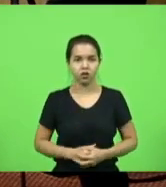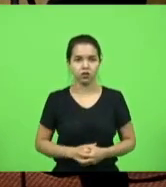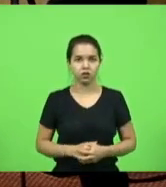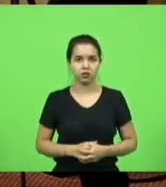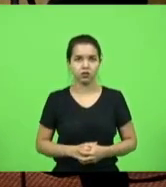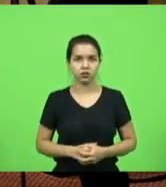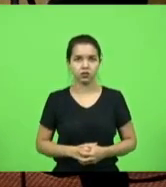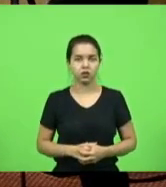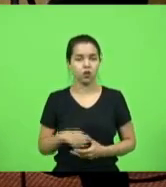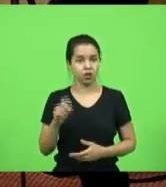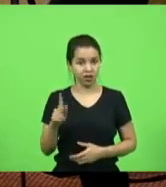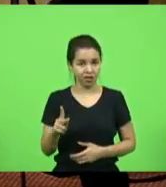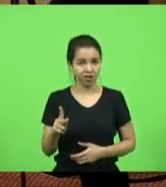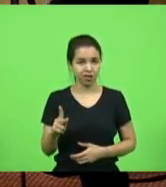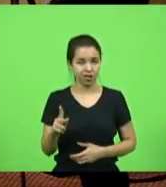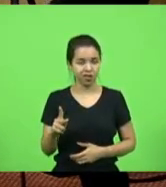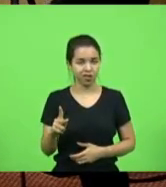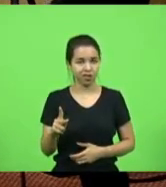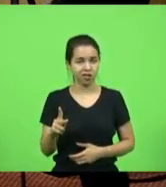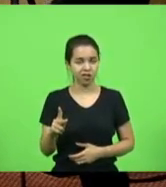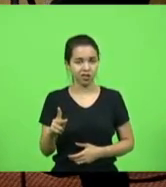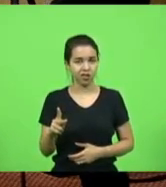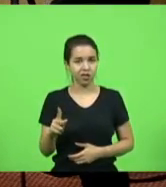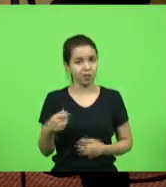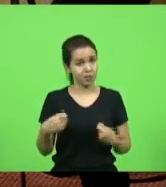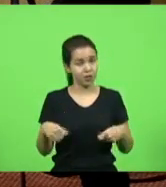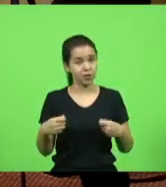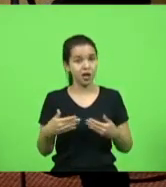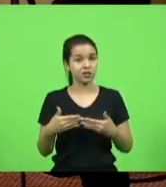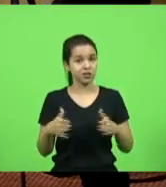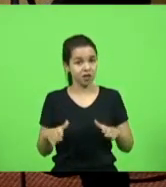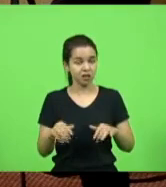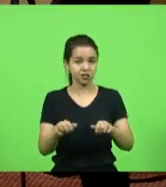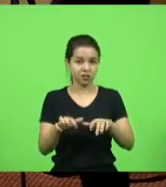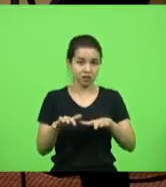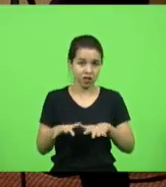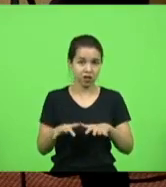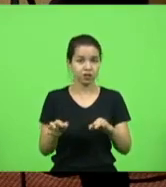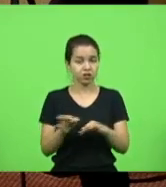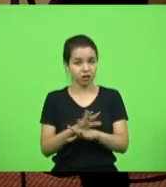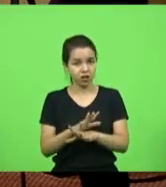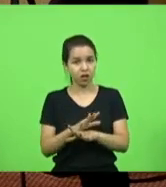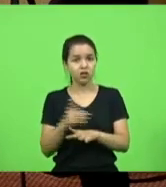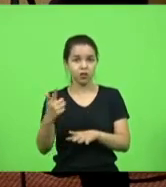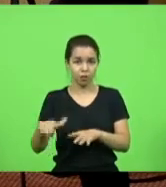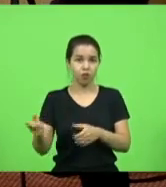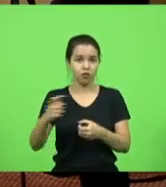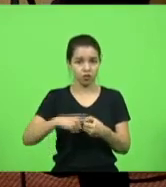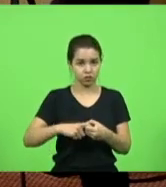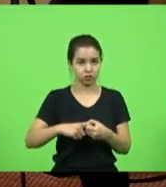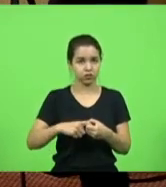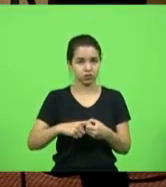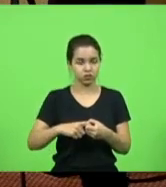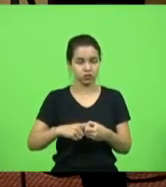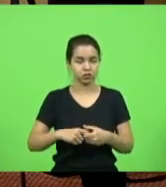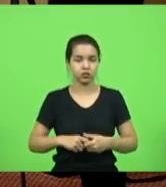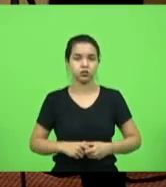Perfeito, deputado. Só vamos ter que fazer a abertura da sessão, encerramento, a sessão especial e depois a retomada. Agradeço.